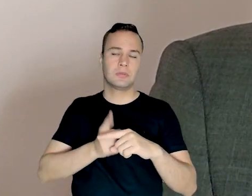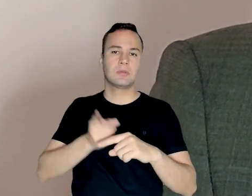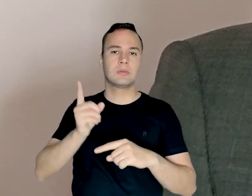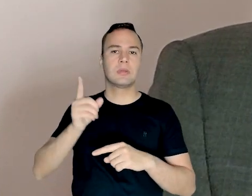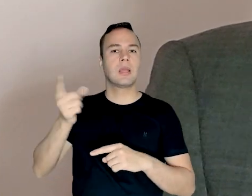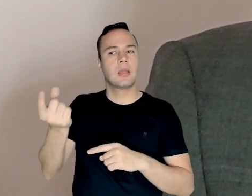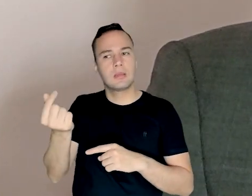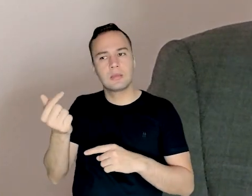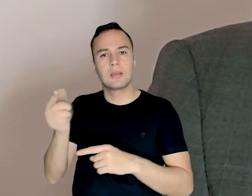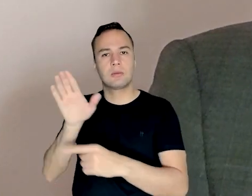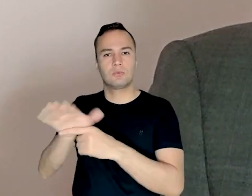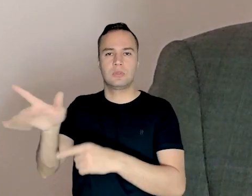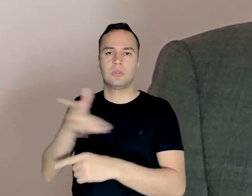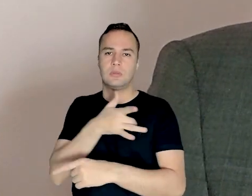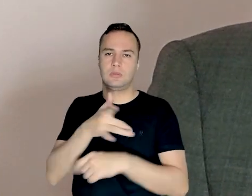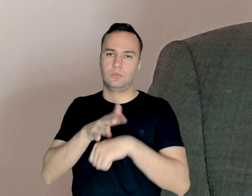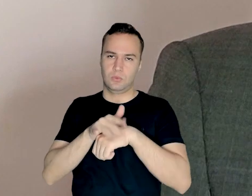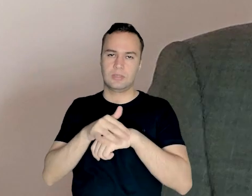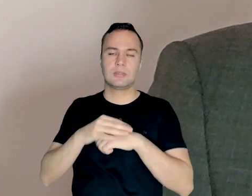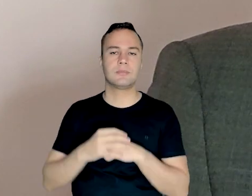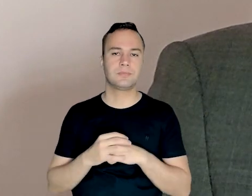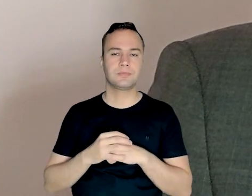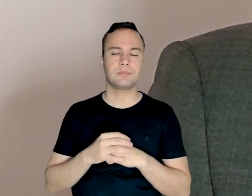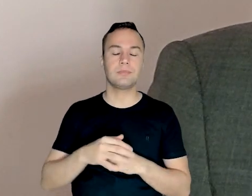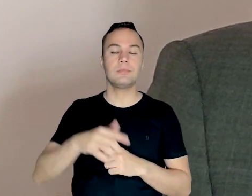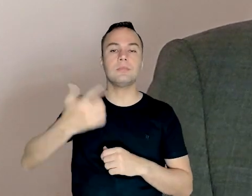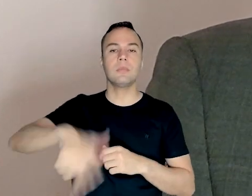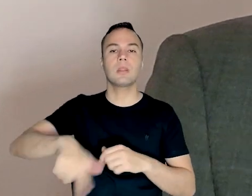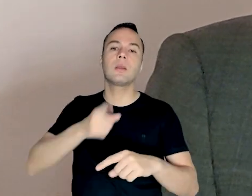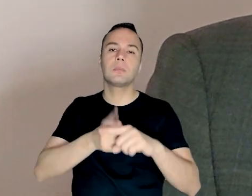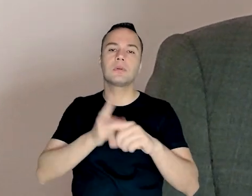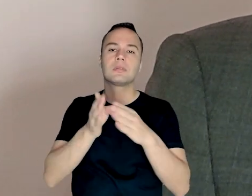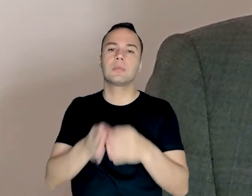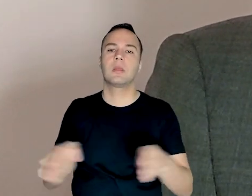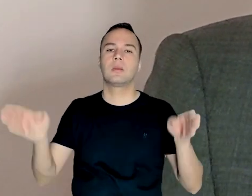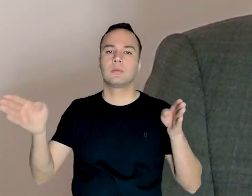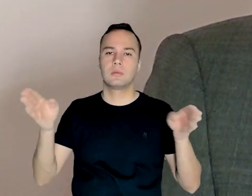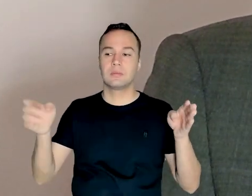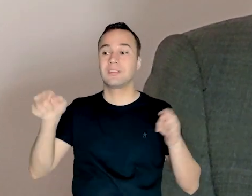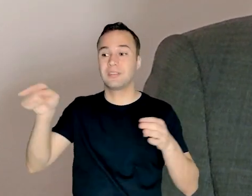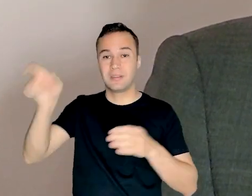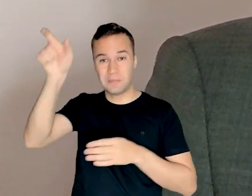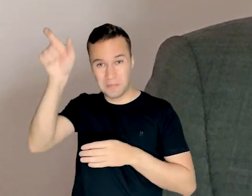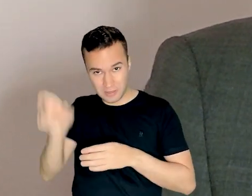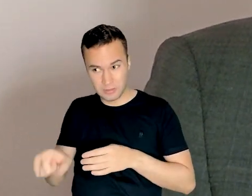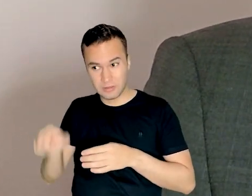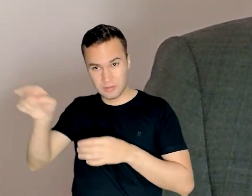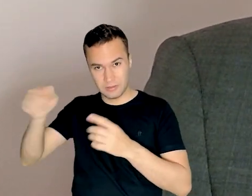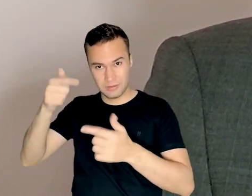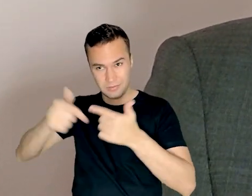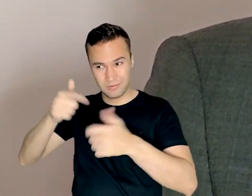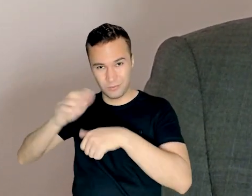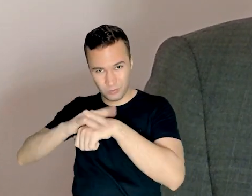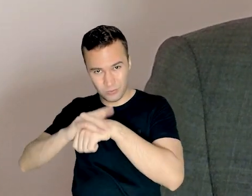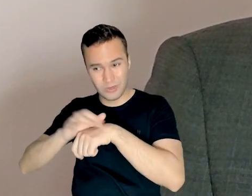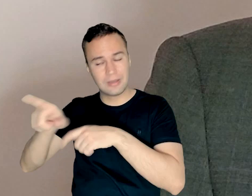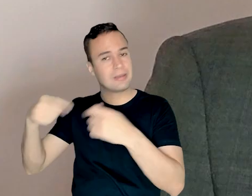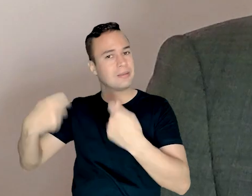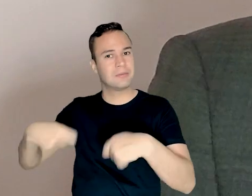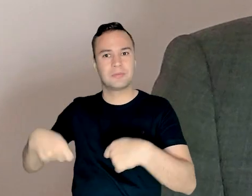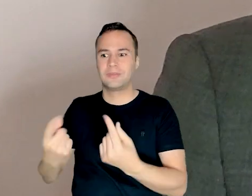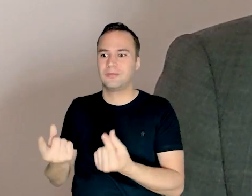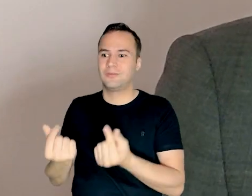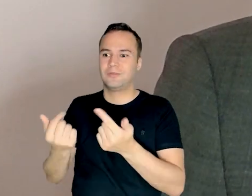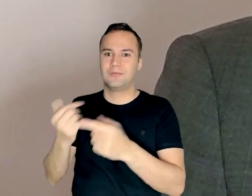por simples auxílio doença. Ainda mais porque nesse período o empregado está